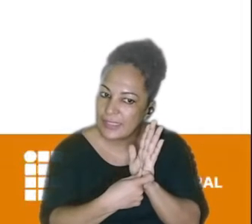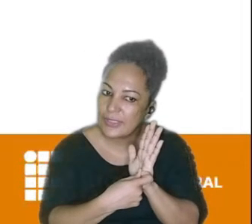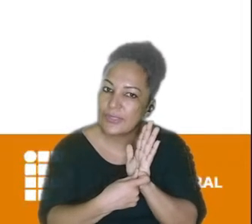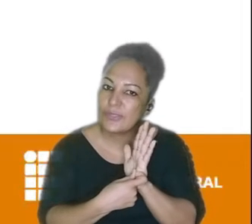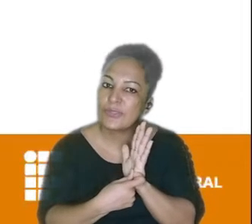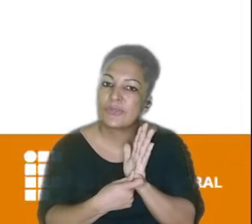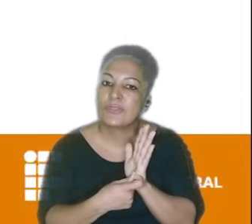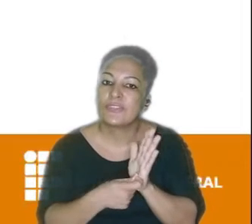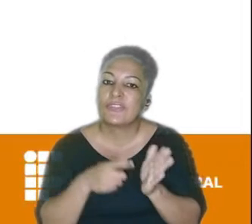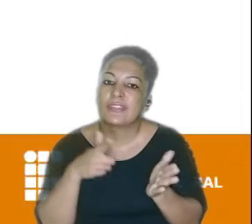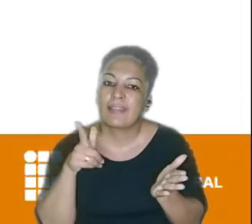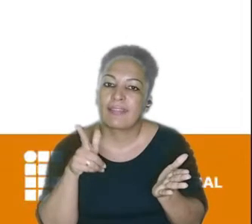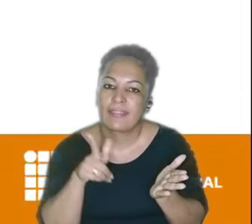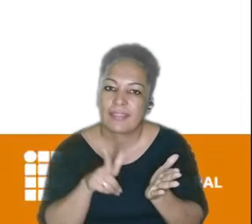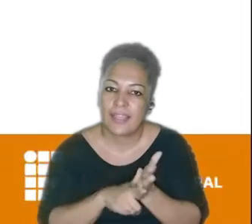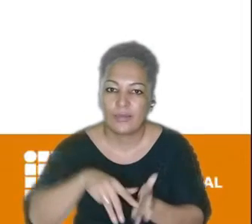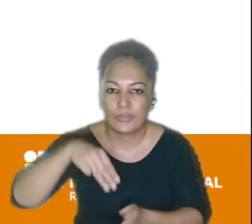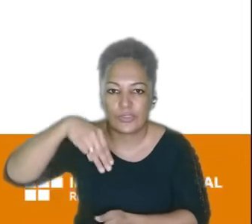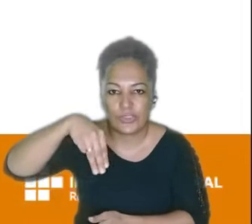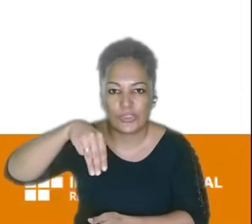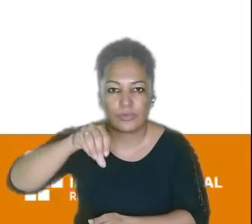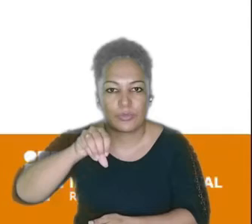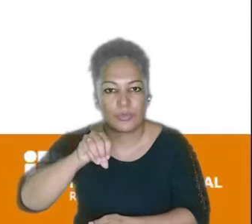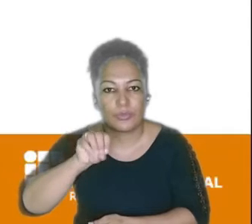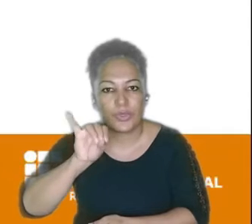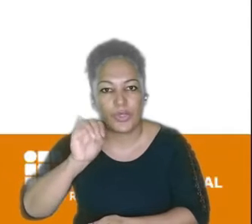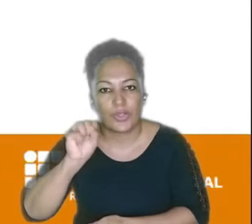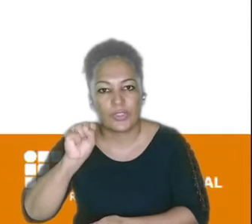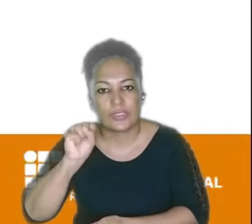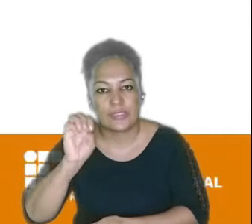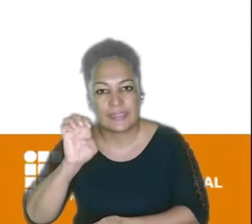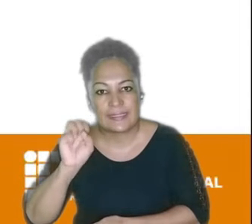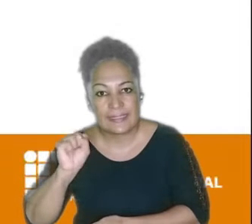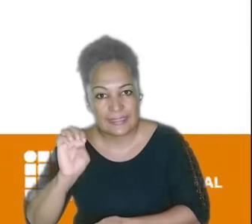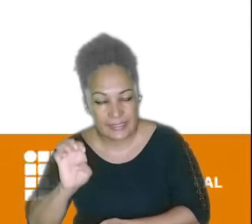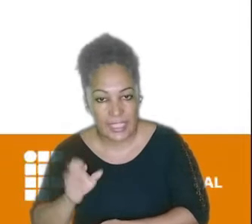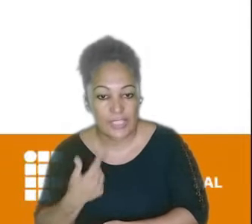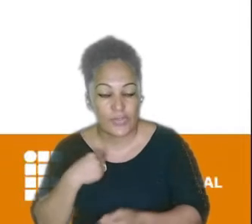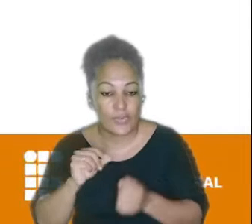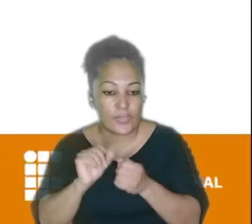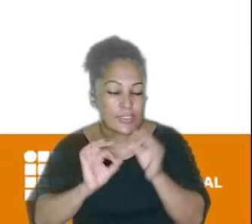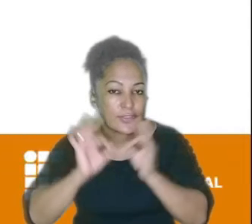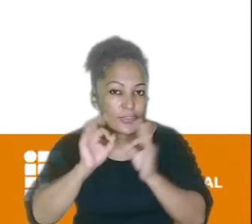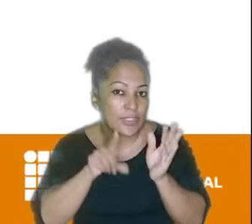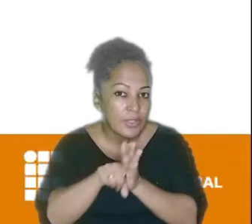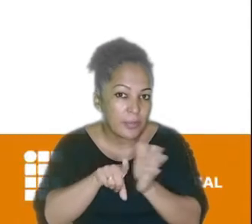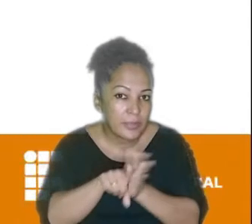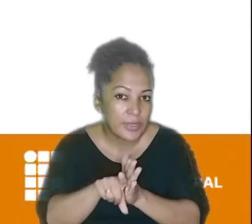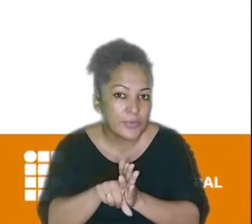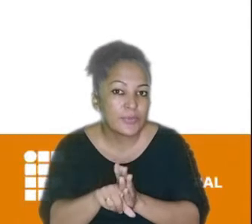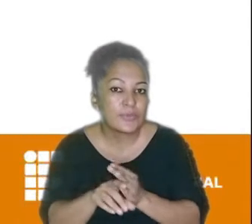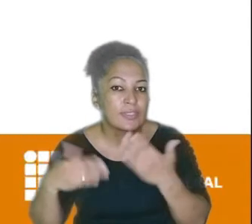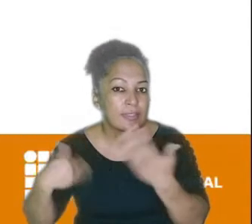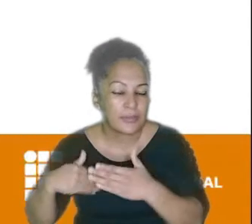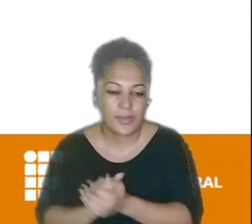tábua de Moisés que irá cair isso na... Eu vou até anotar aqui para fazer uma questão sobre isso, sobre redundância